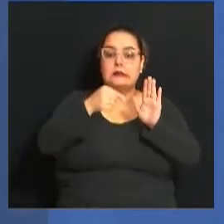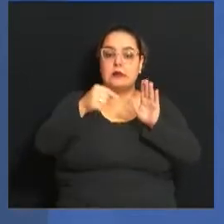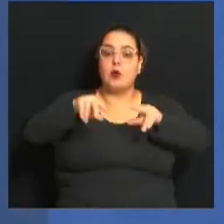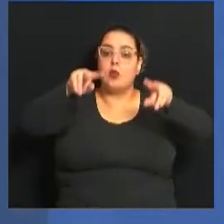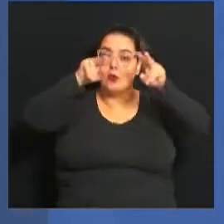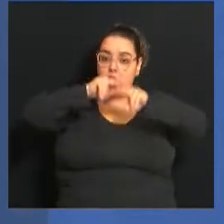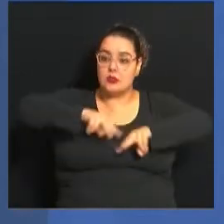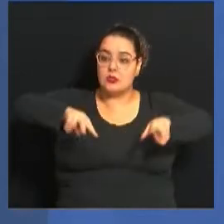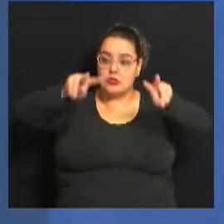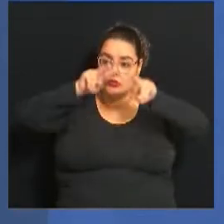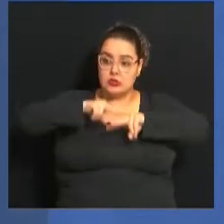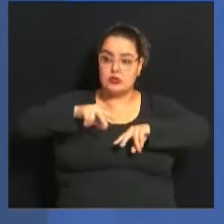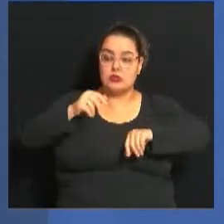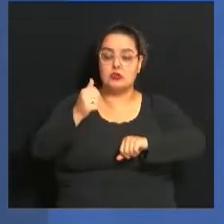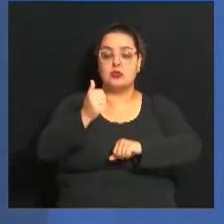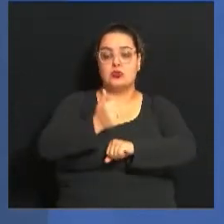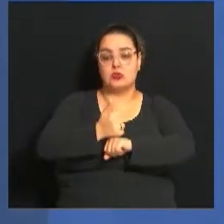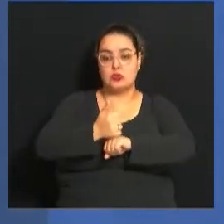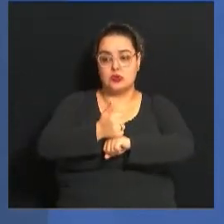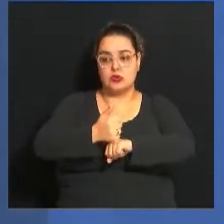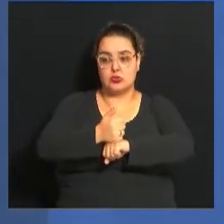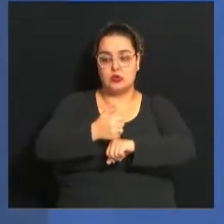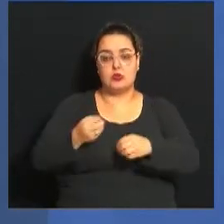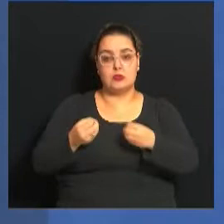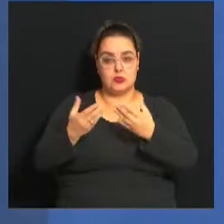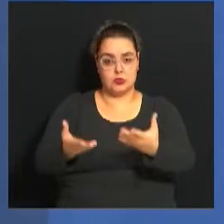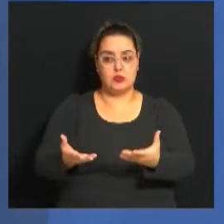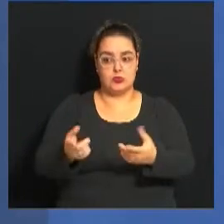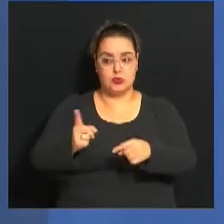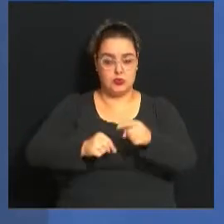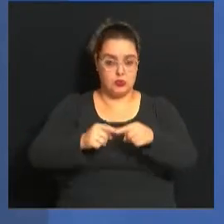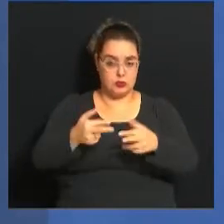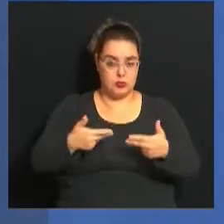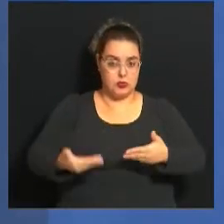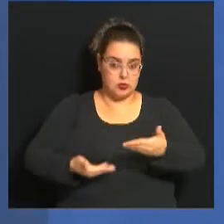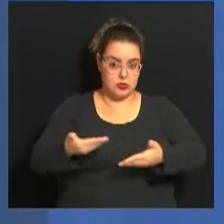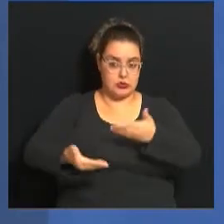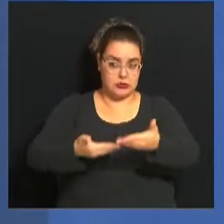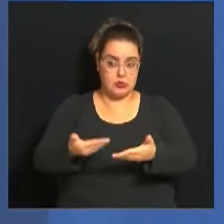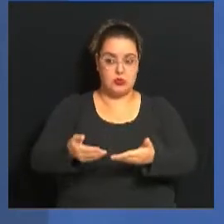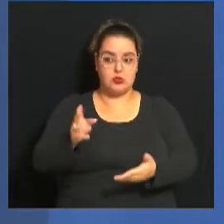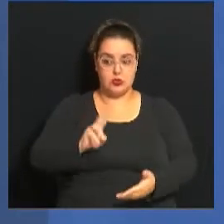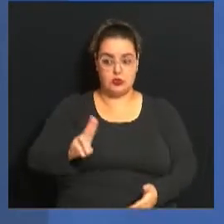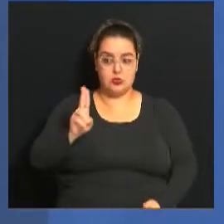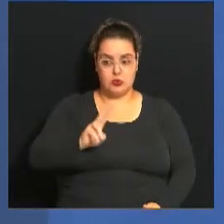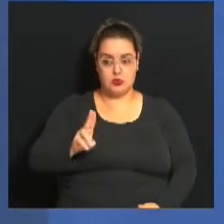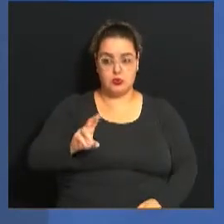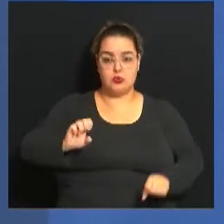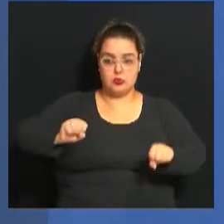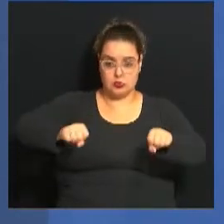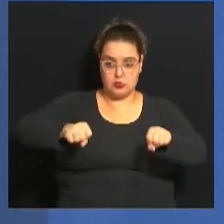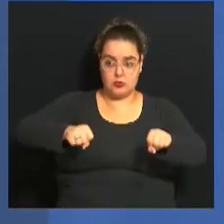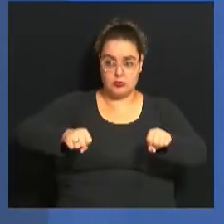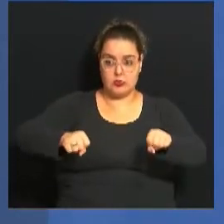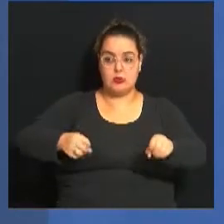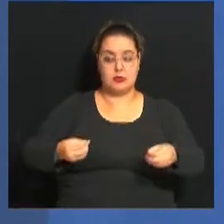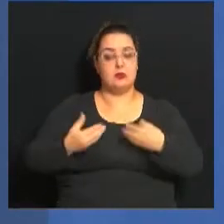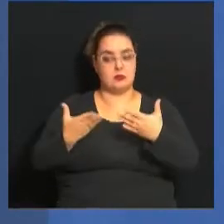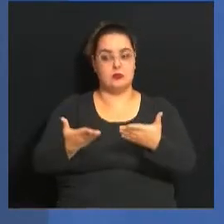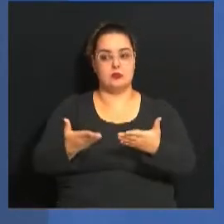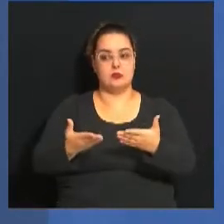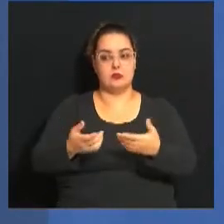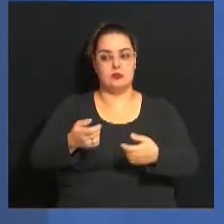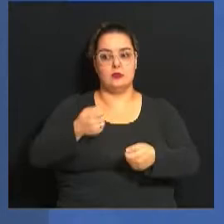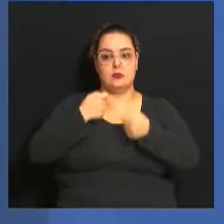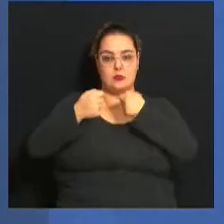dos profissionais e entregadores de produtos e serviços que se utilizem de motocicletas. Quem traz a informação é